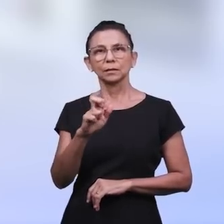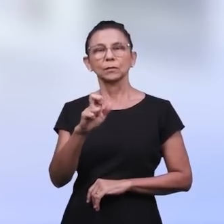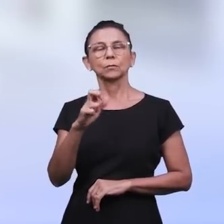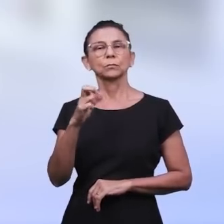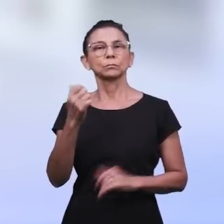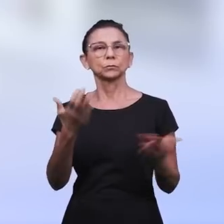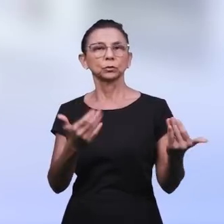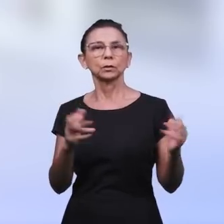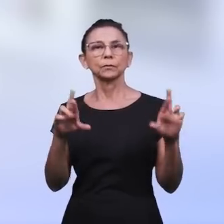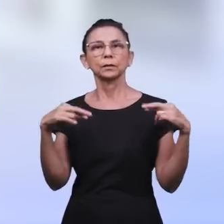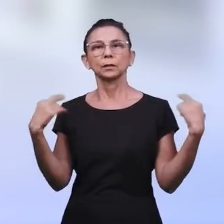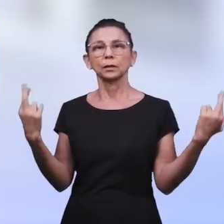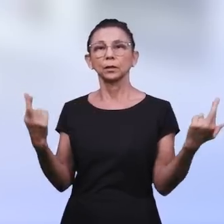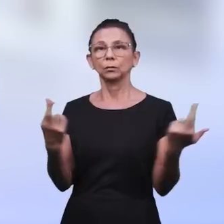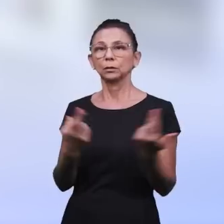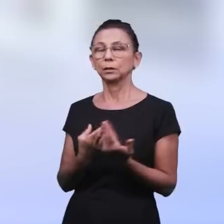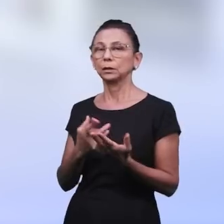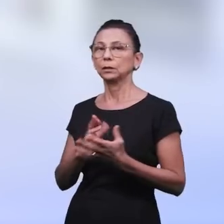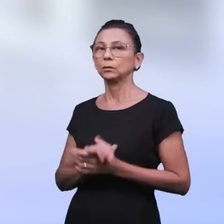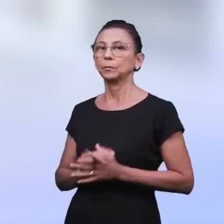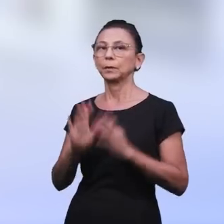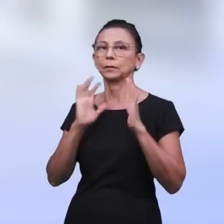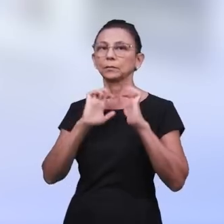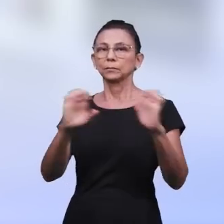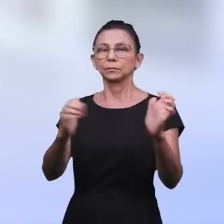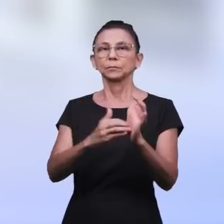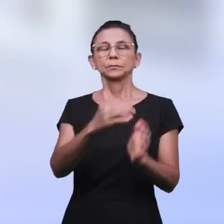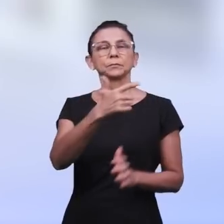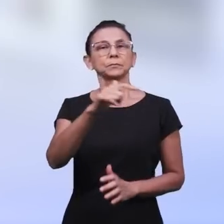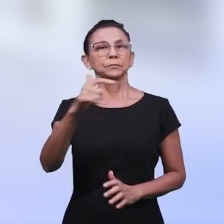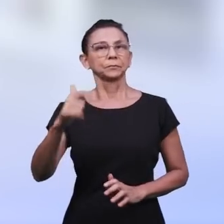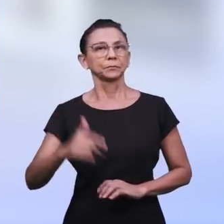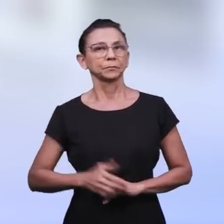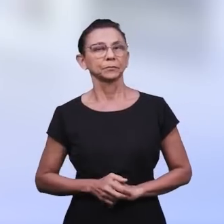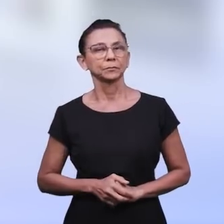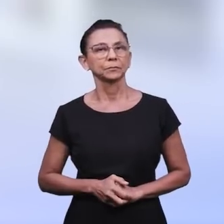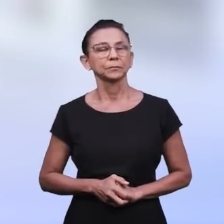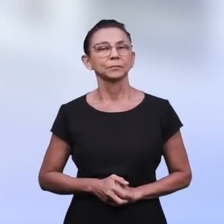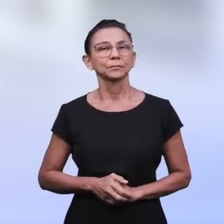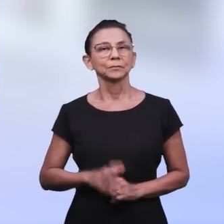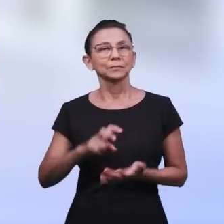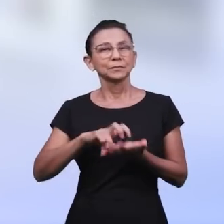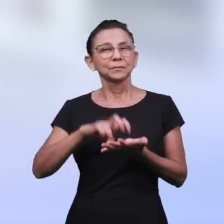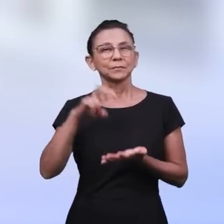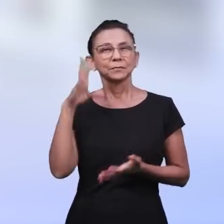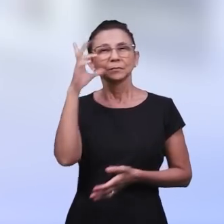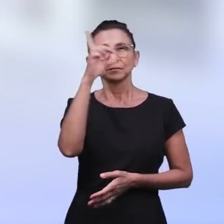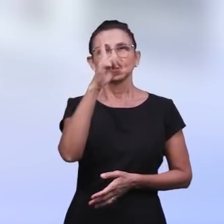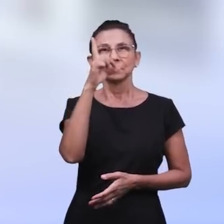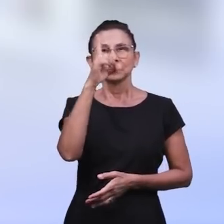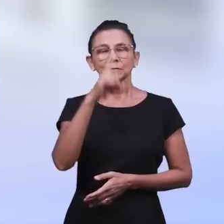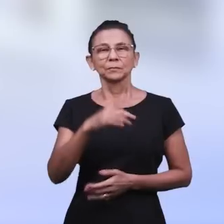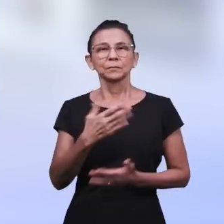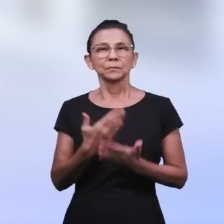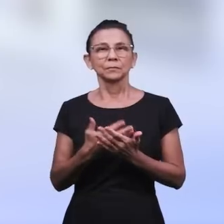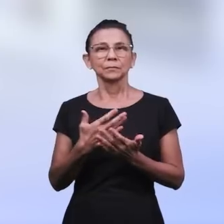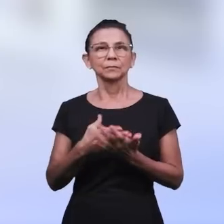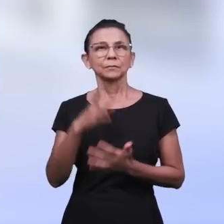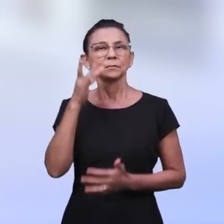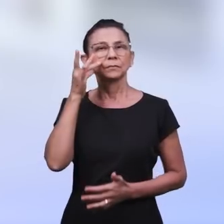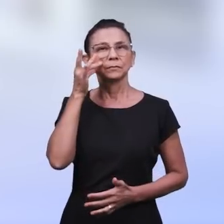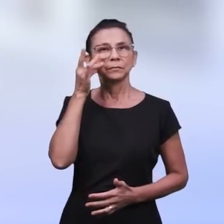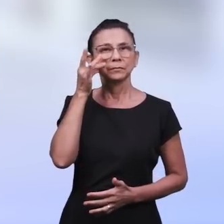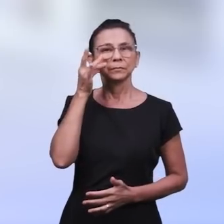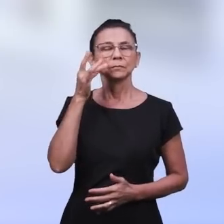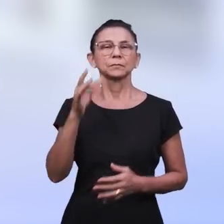as regiões do estado estiveram reunidos na ICM Marlboro para mais uma edição do Evangelho Sem Fronteiras. A manhã de domingo incluiu uma